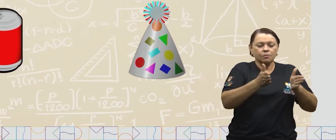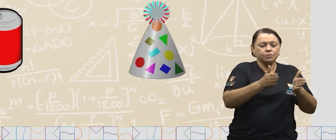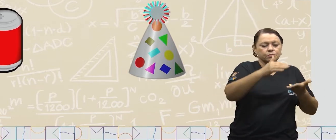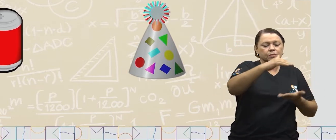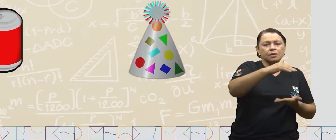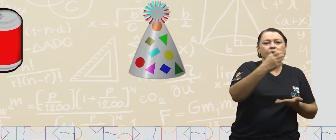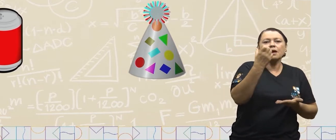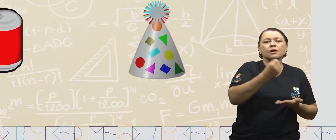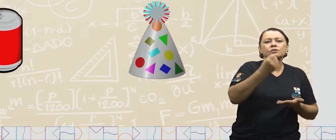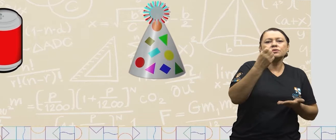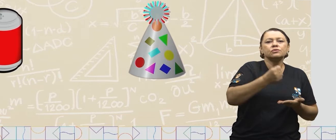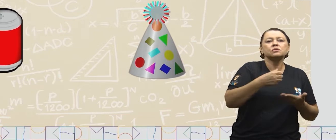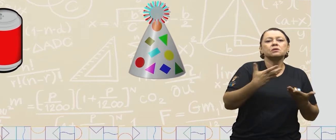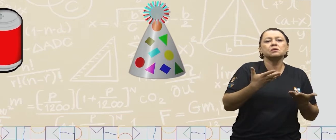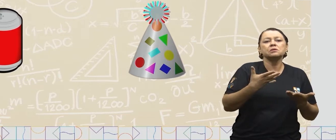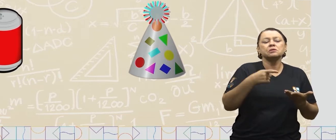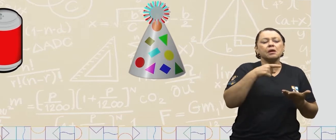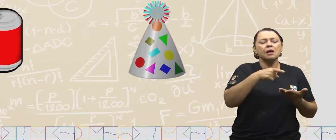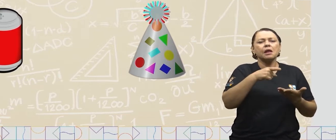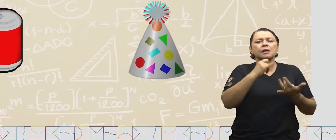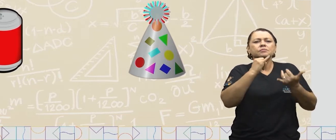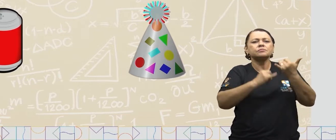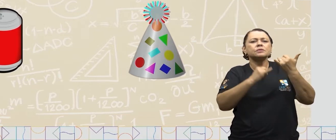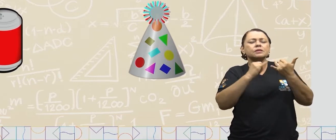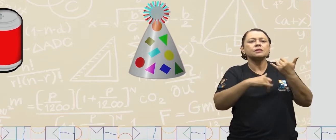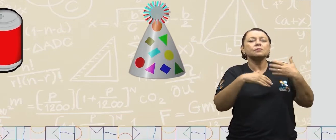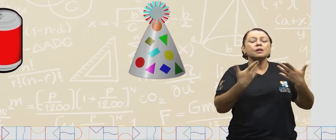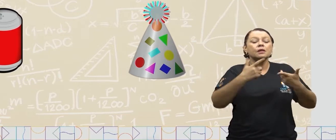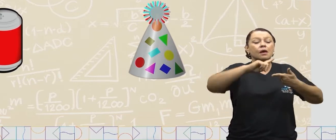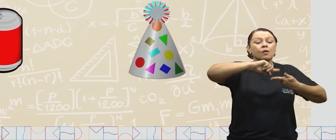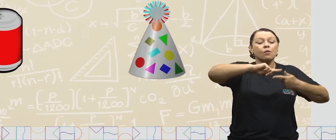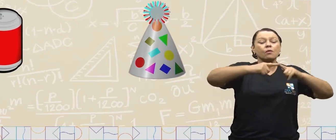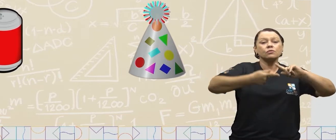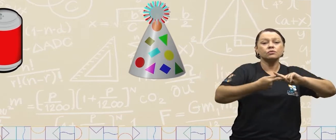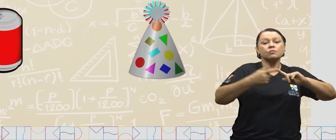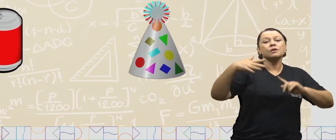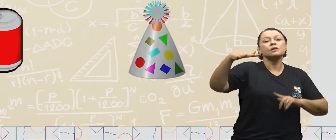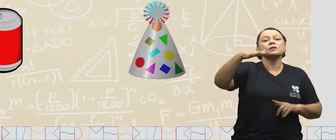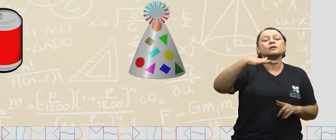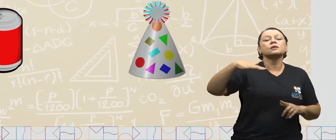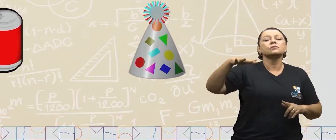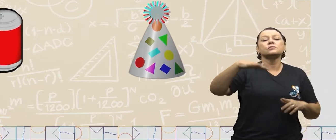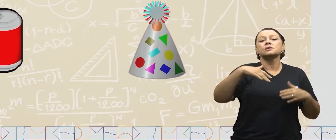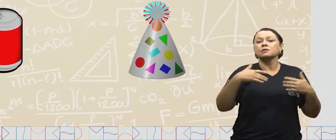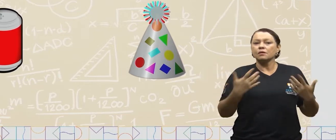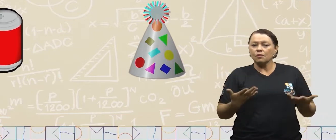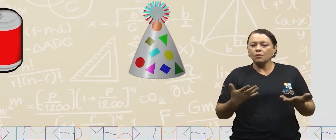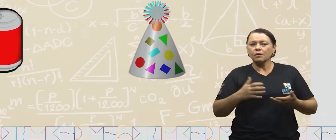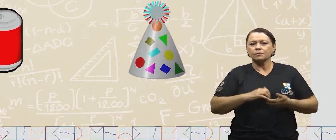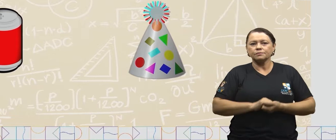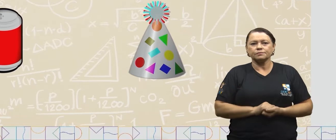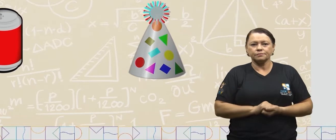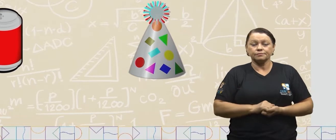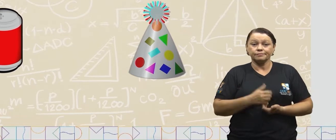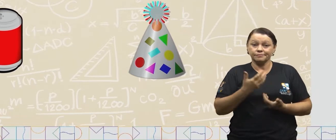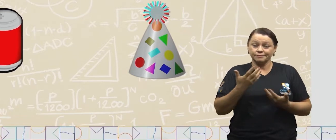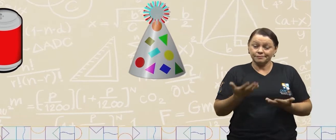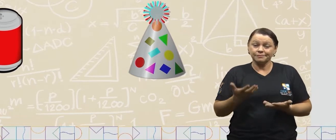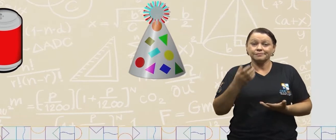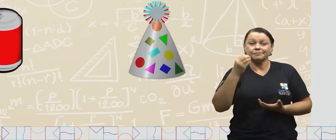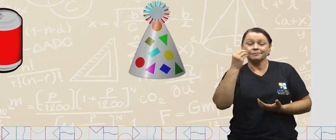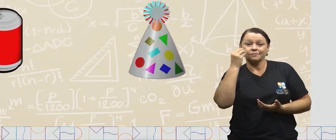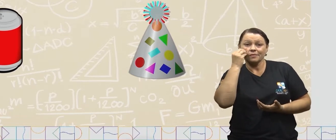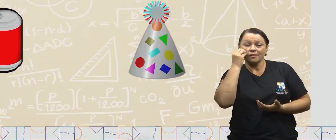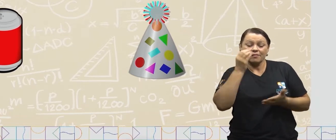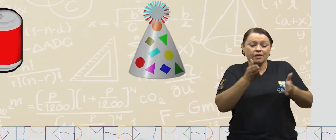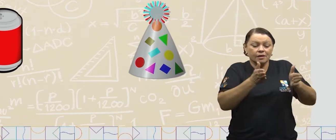leite, aí na tela, a qual forma geométrica espacial ela pertence? Bom, olhando para a